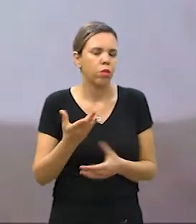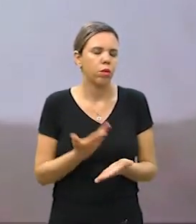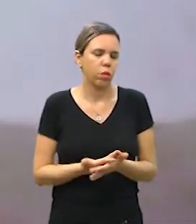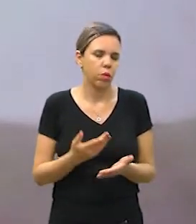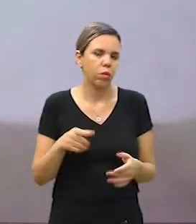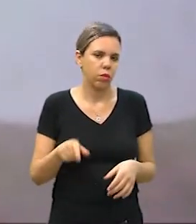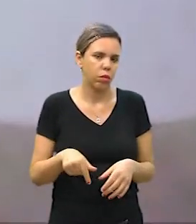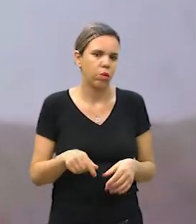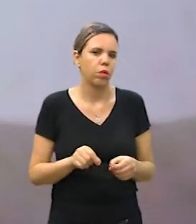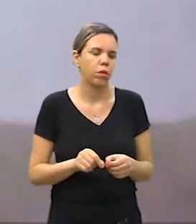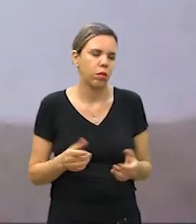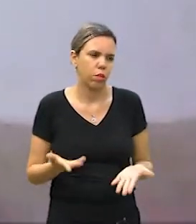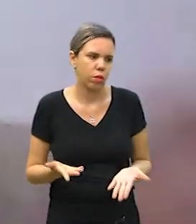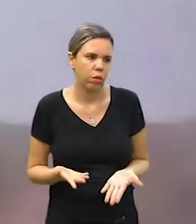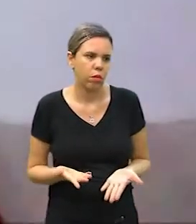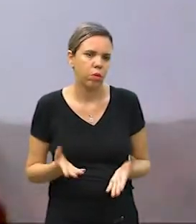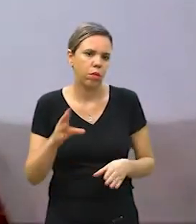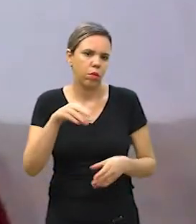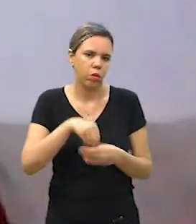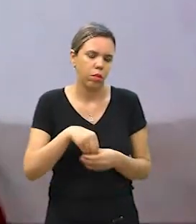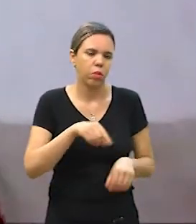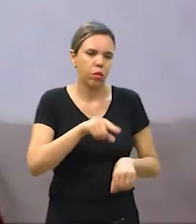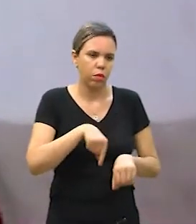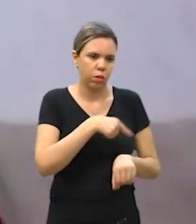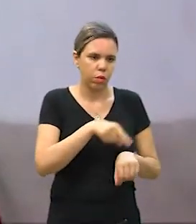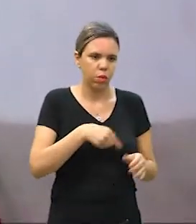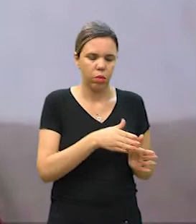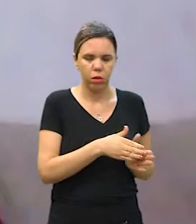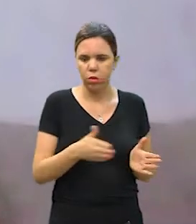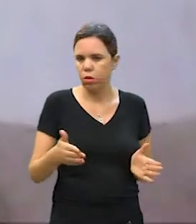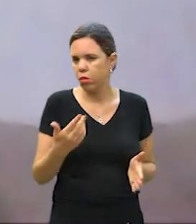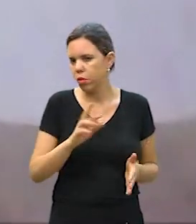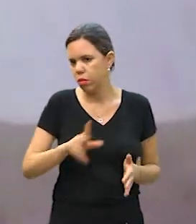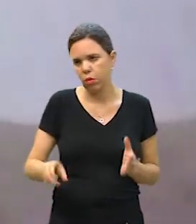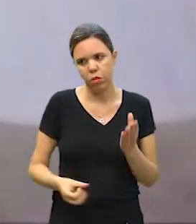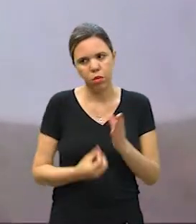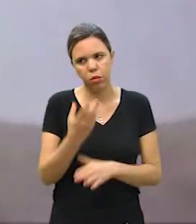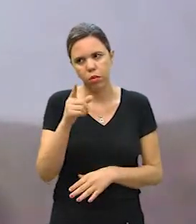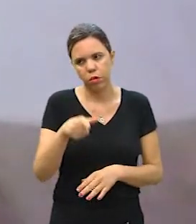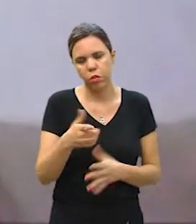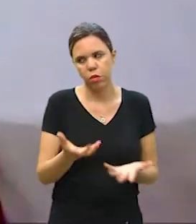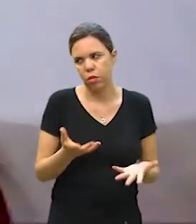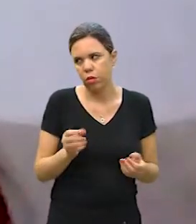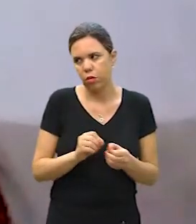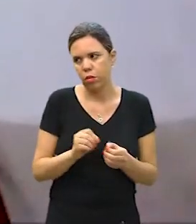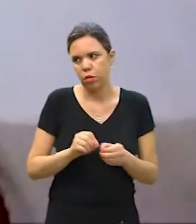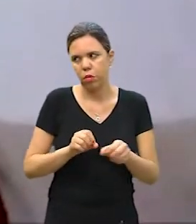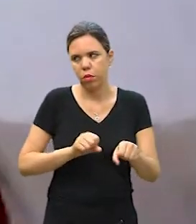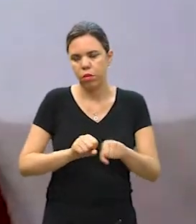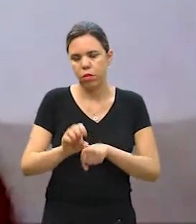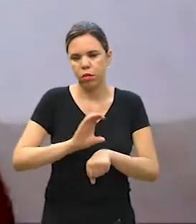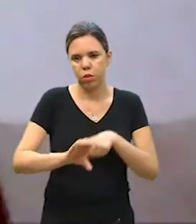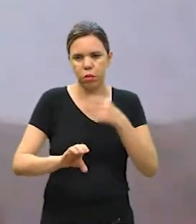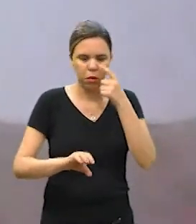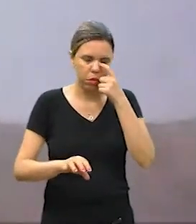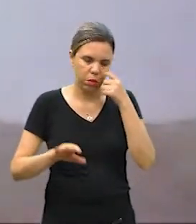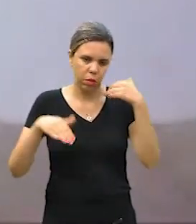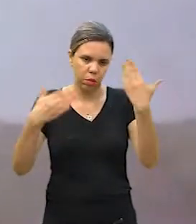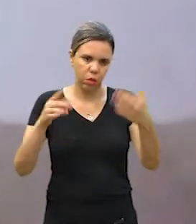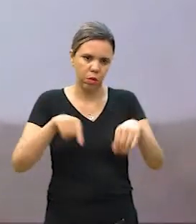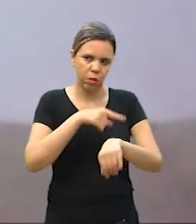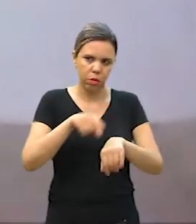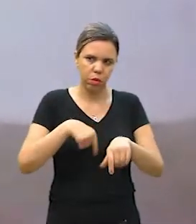continuada. E essa formação continuada tem que ser dentro da jornada, porque não é o que acontece se você quer fazer uma formação, vai fora da